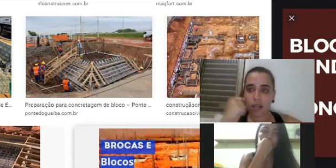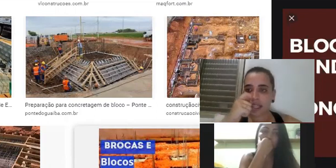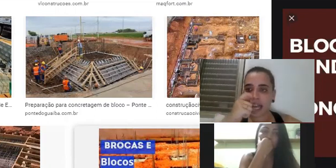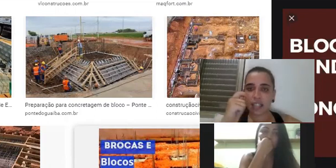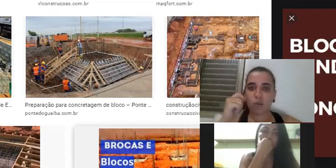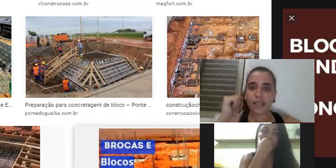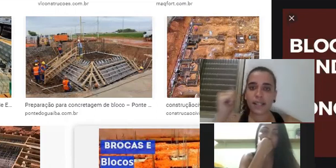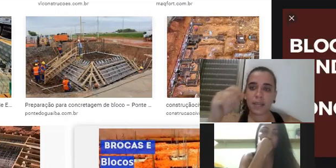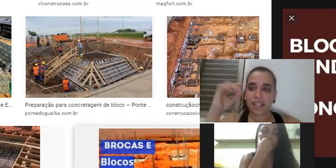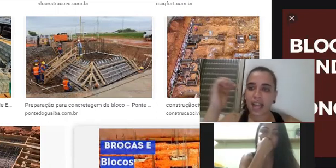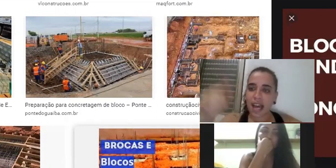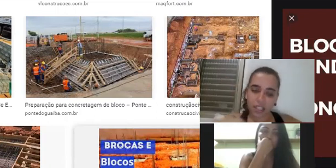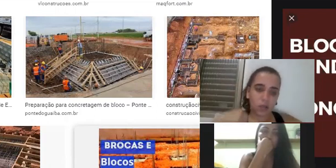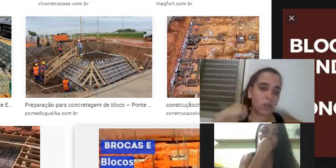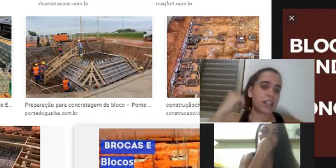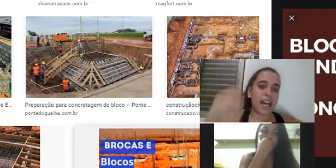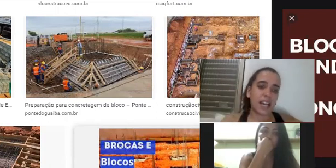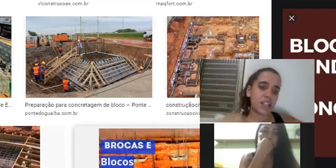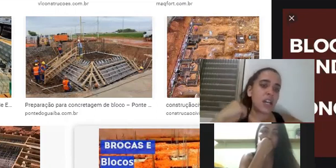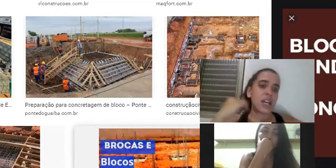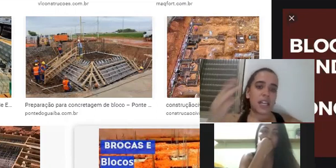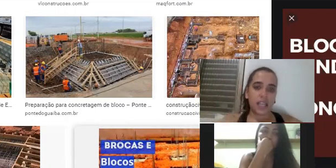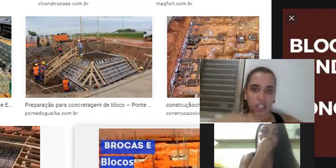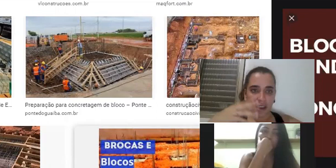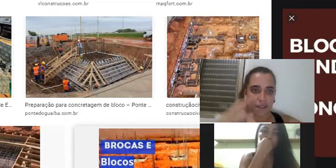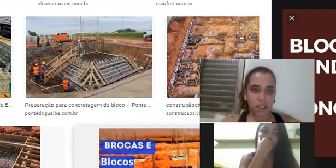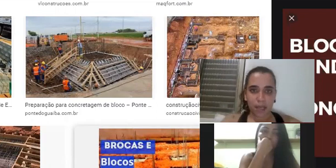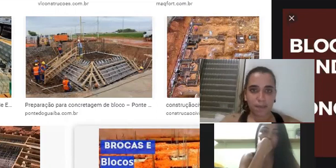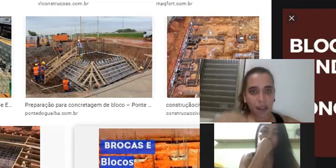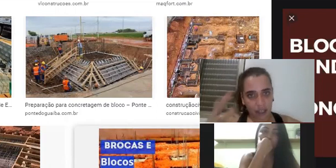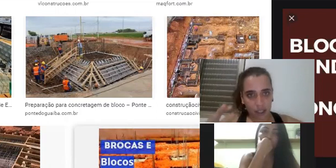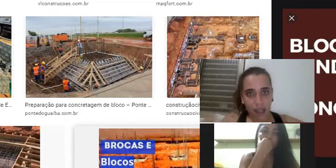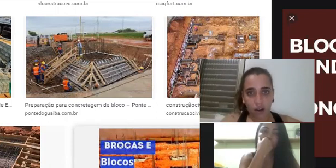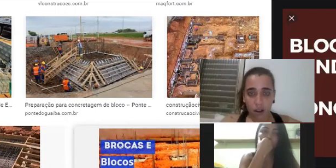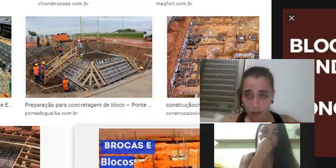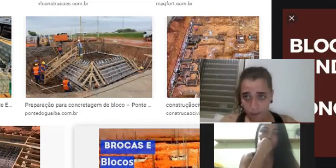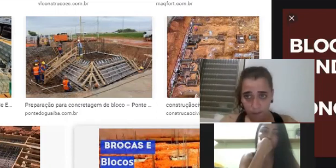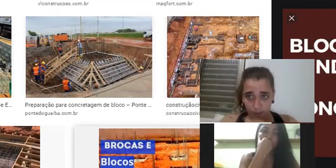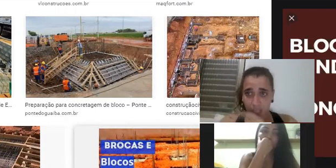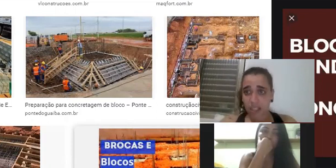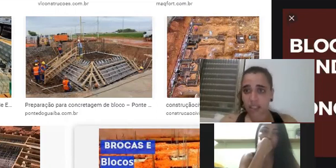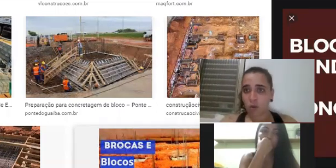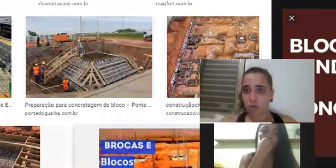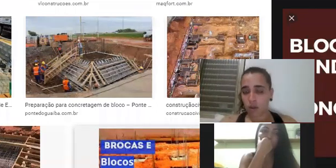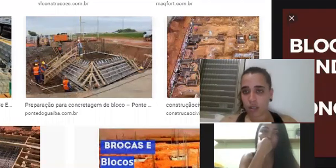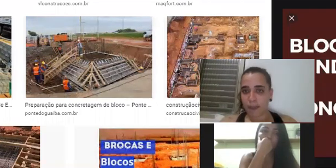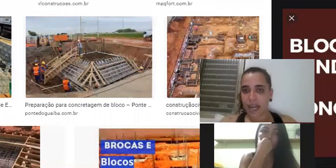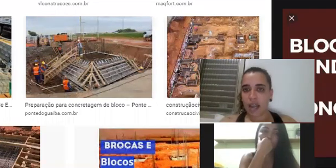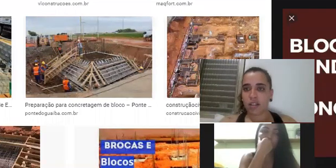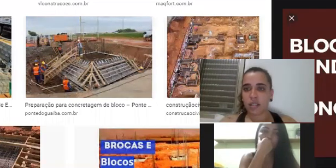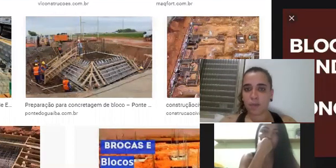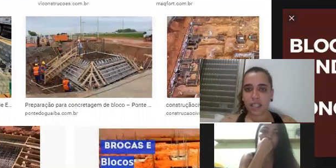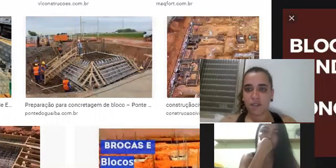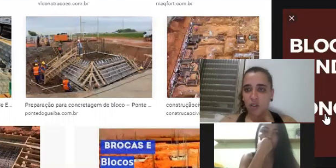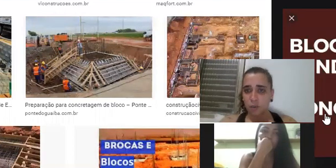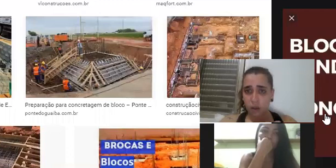da concretagem, com a rastreabilidade da concretagem, e a gente vai ver isso mais para frente melhor. Então, eu separei